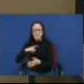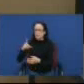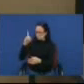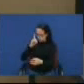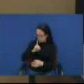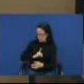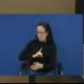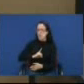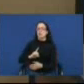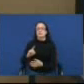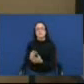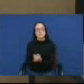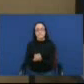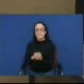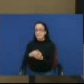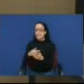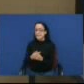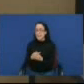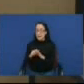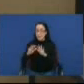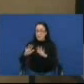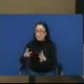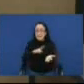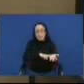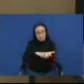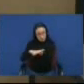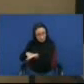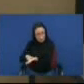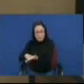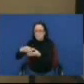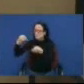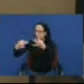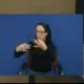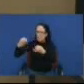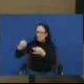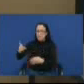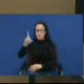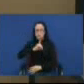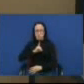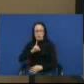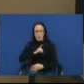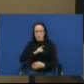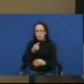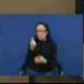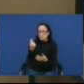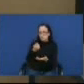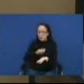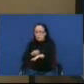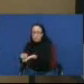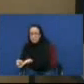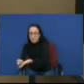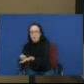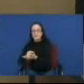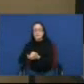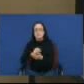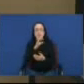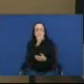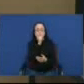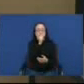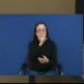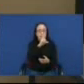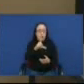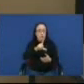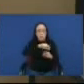muita coisas, não é só sobre o Fundo de Garantia de Tempo de Serviço que se mandam carta a associações fora da